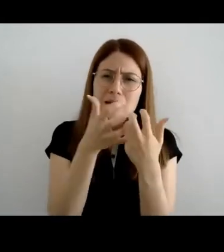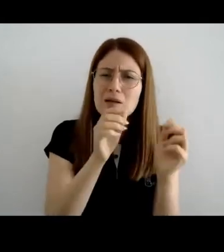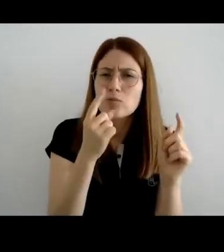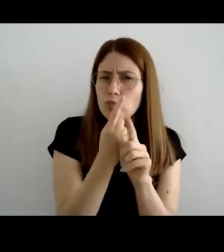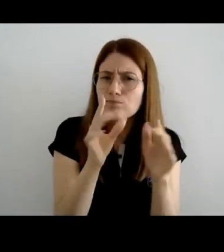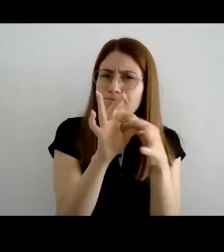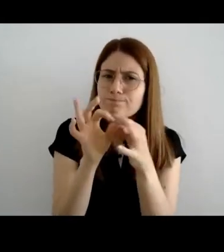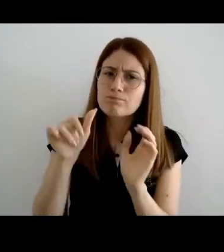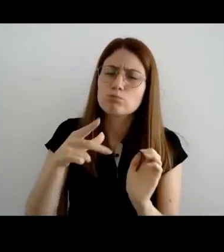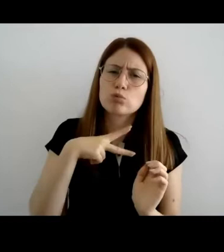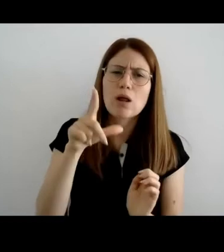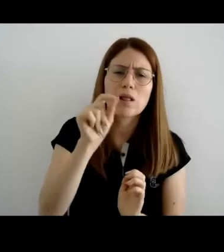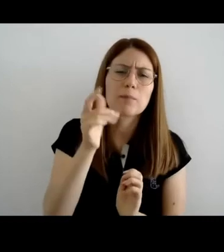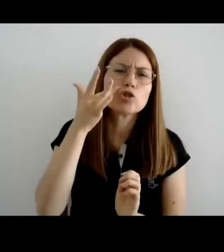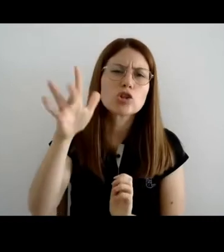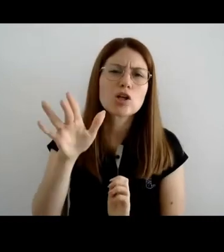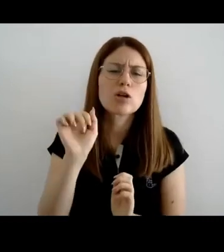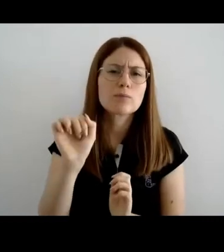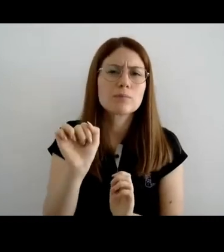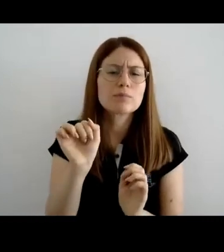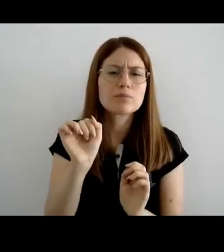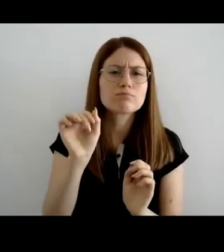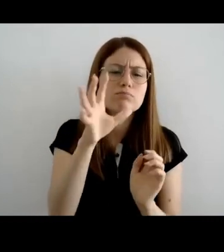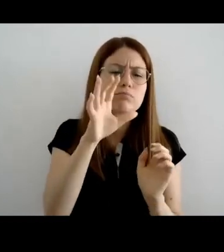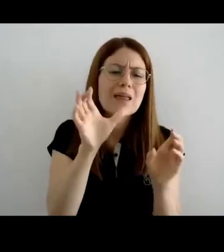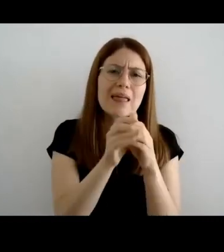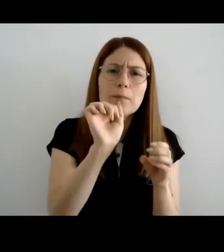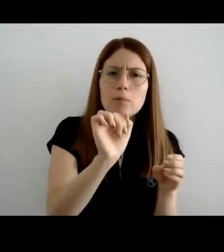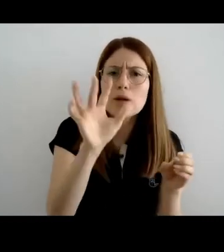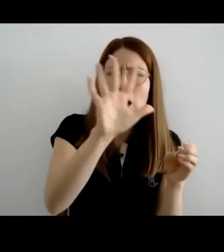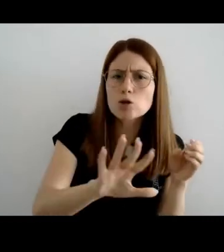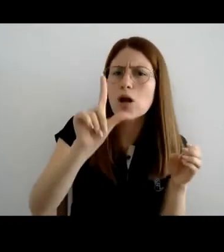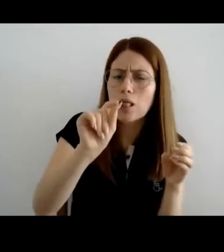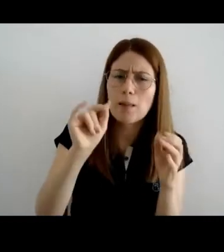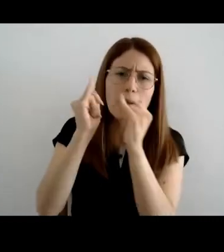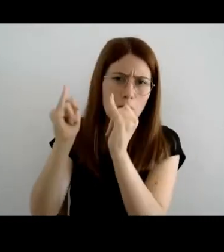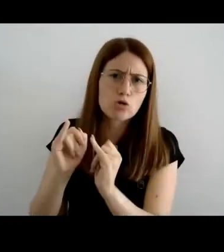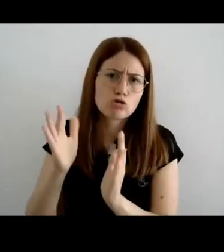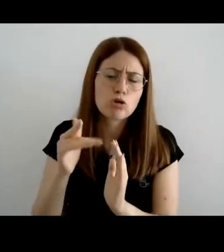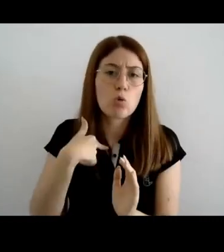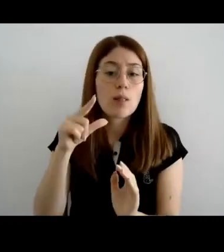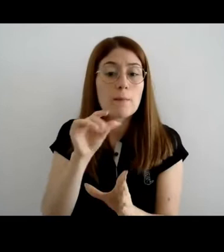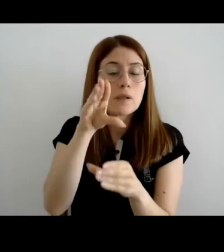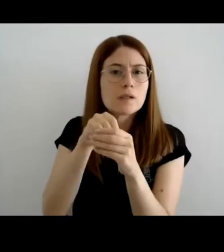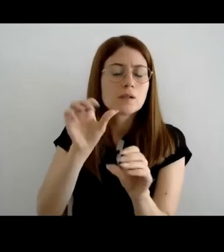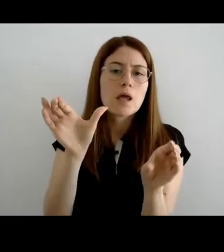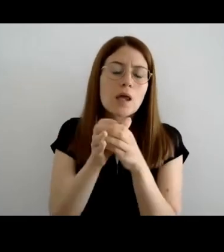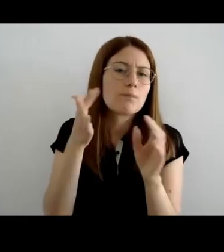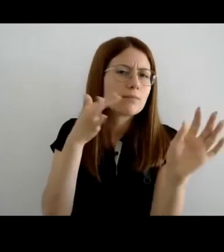quer em Portugal, quer no estrangeiro, em equipas exclusivamente nacionais ou internacionais, e integrar equipas de